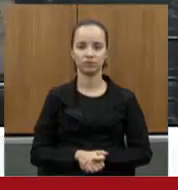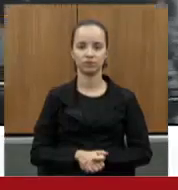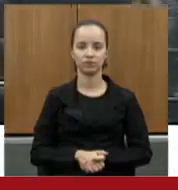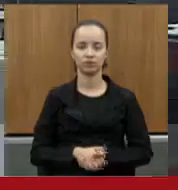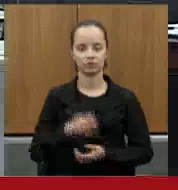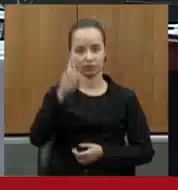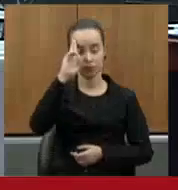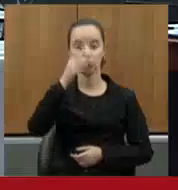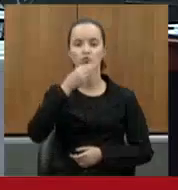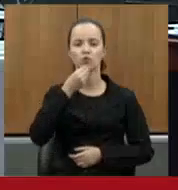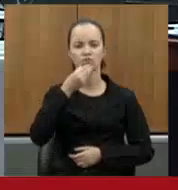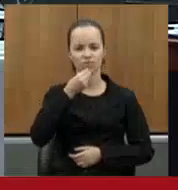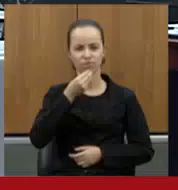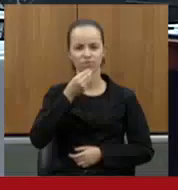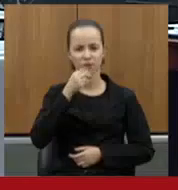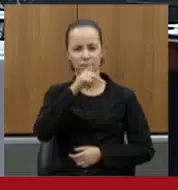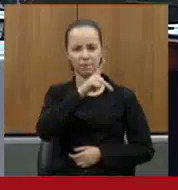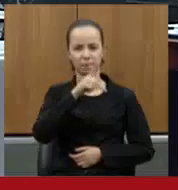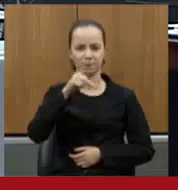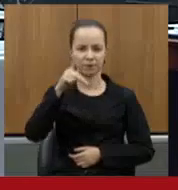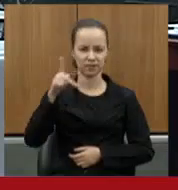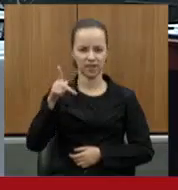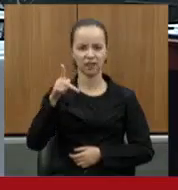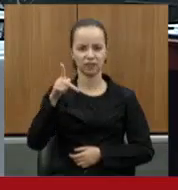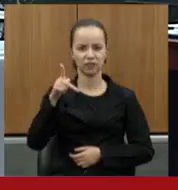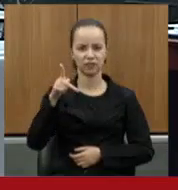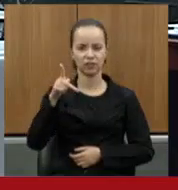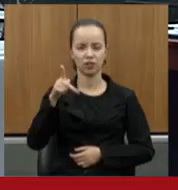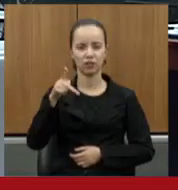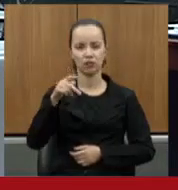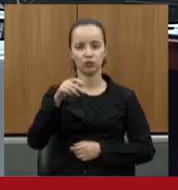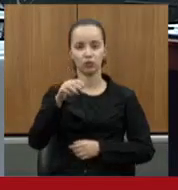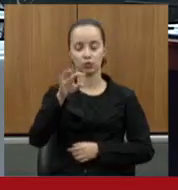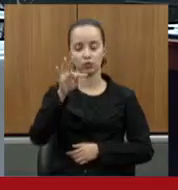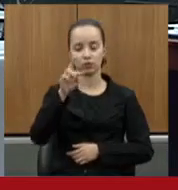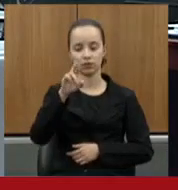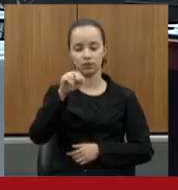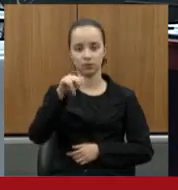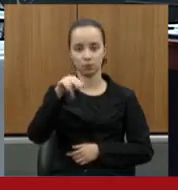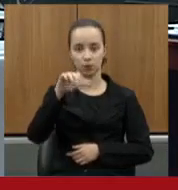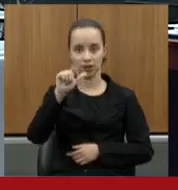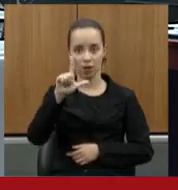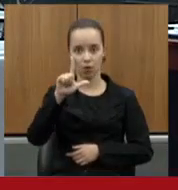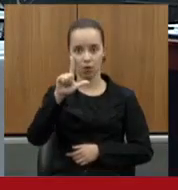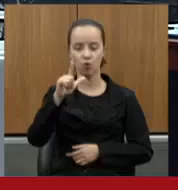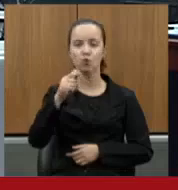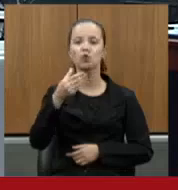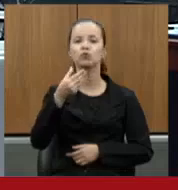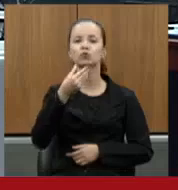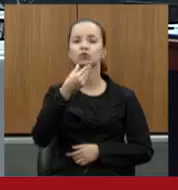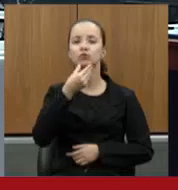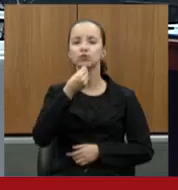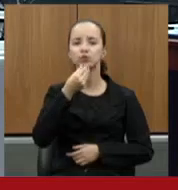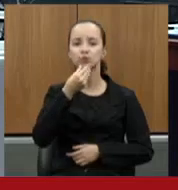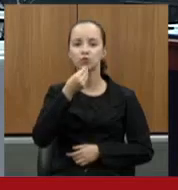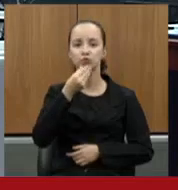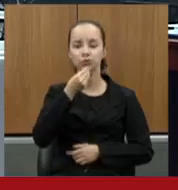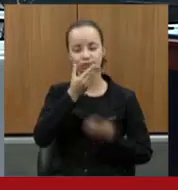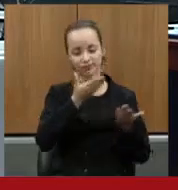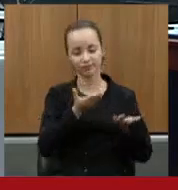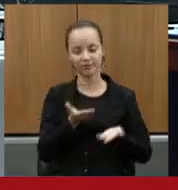Excelentíssimo senhor presidente do Tribunal de Contas do Estado de Minas Gerais, conselheiro Gilberto Pinto Monteiro Diniz.